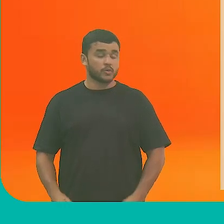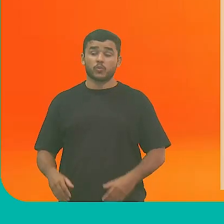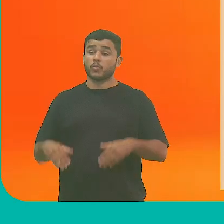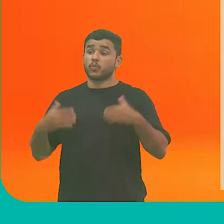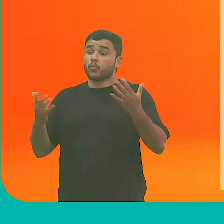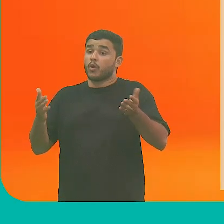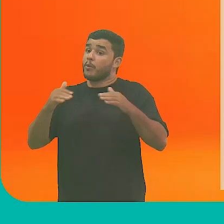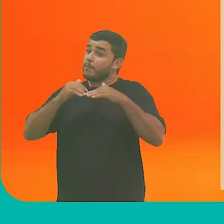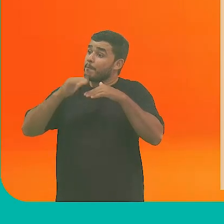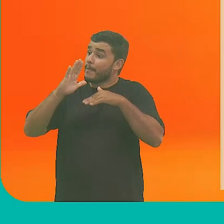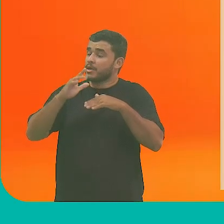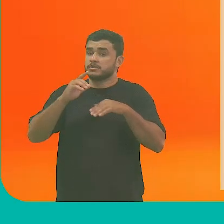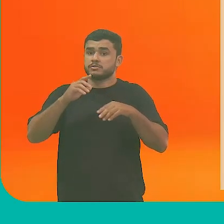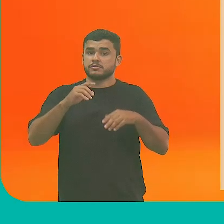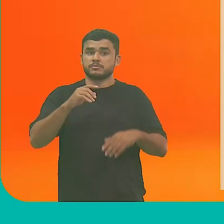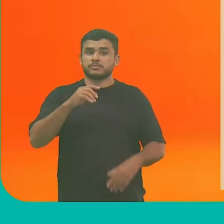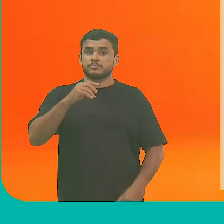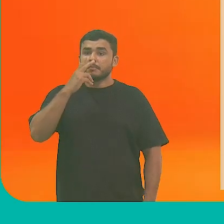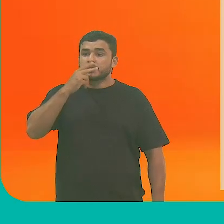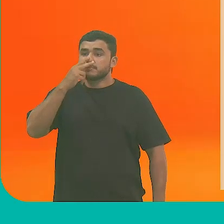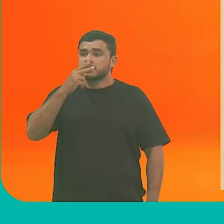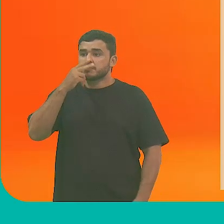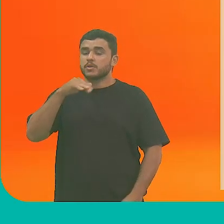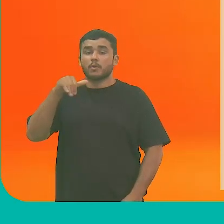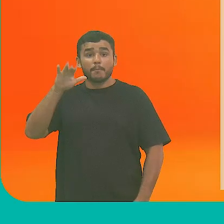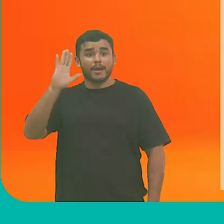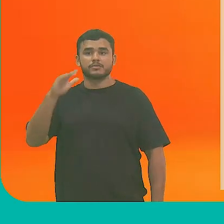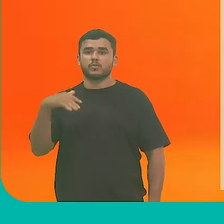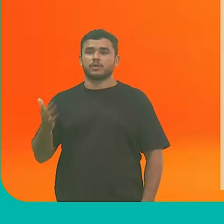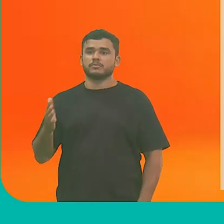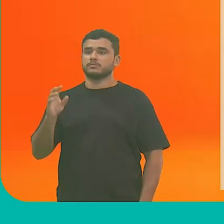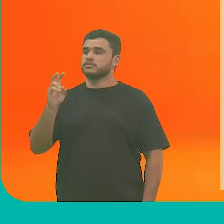7 viagens? 10. Ó. Então, a média deu